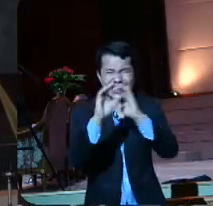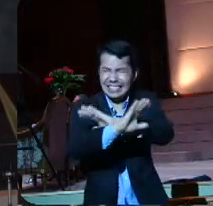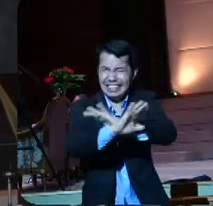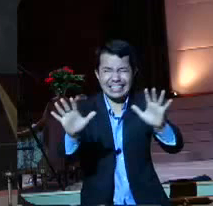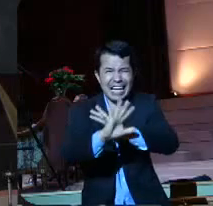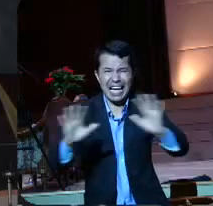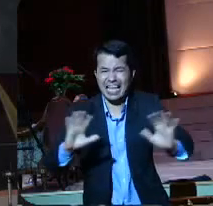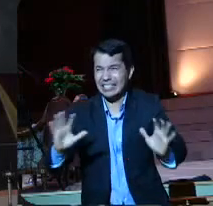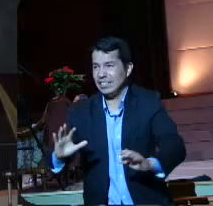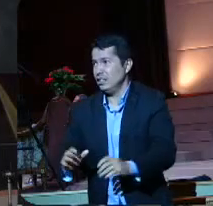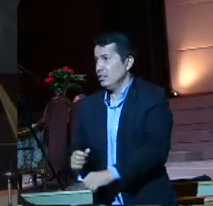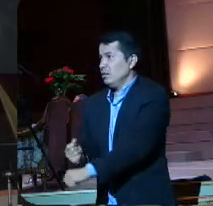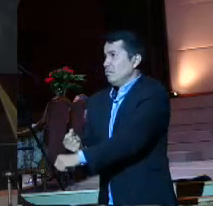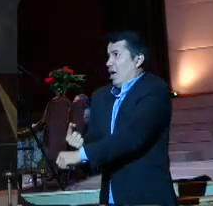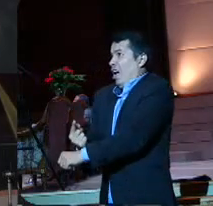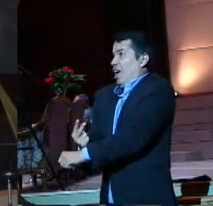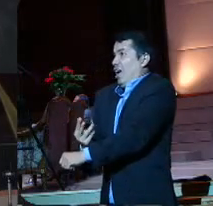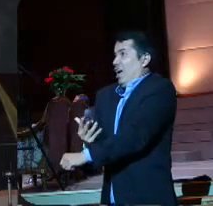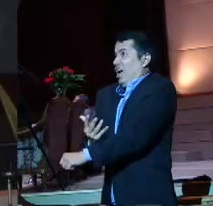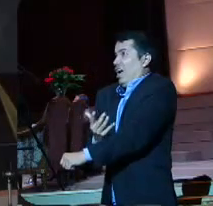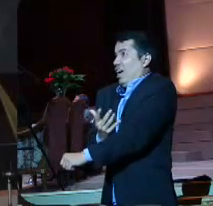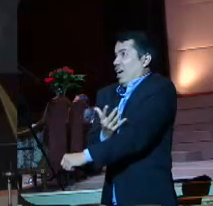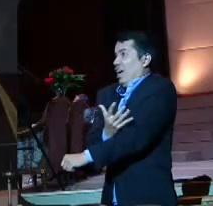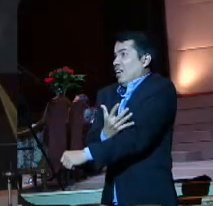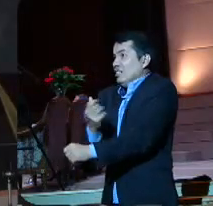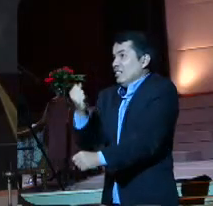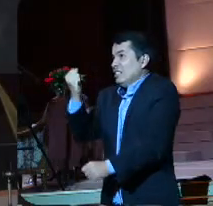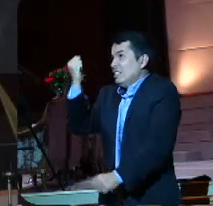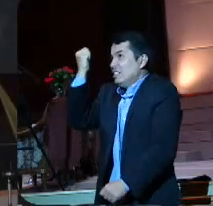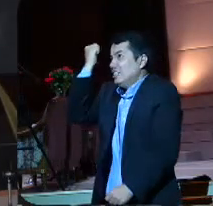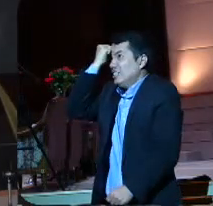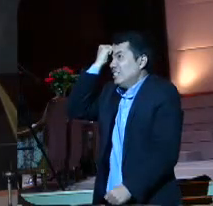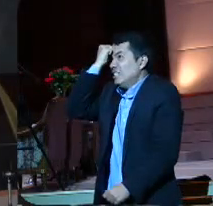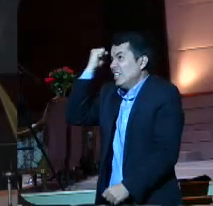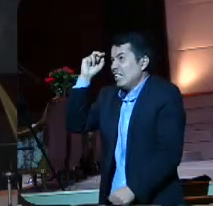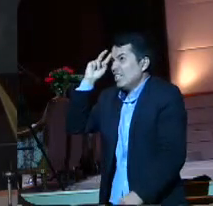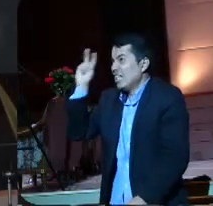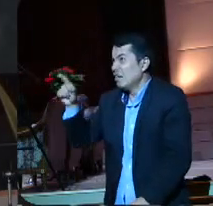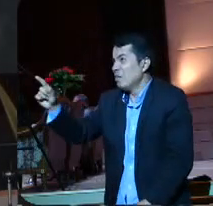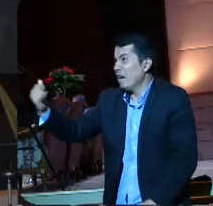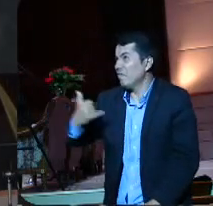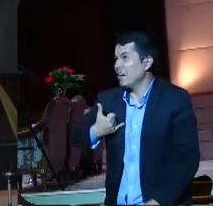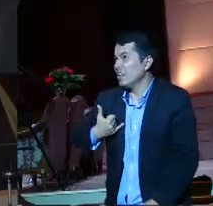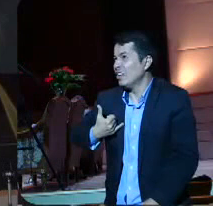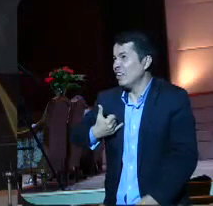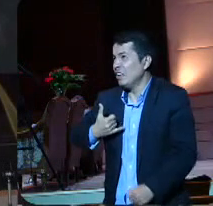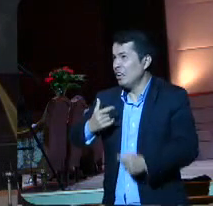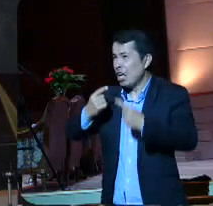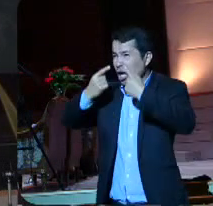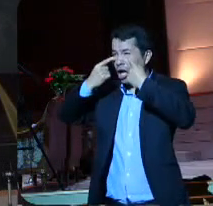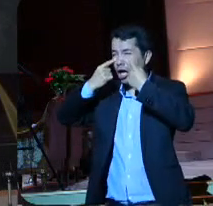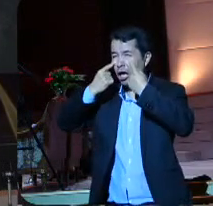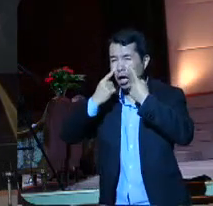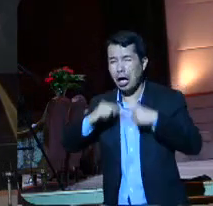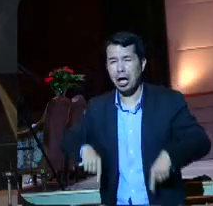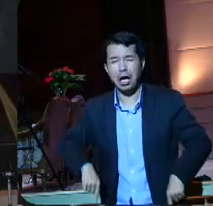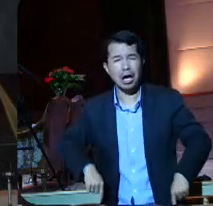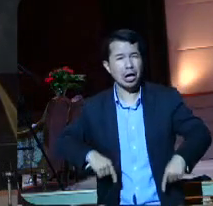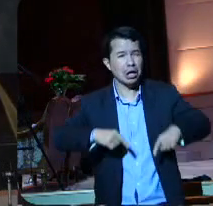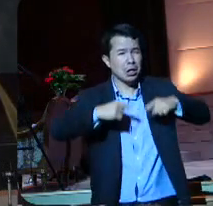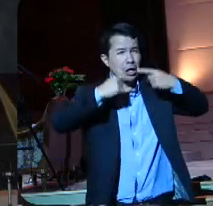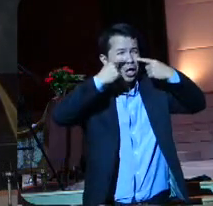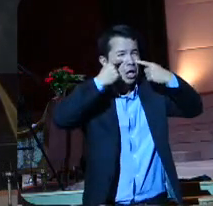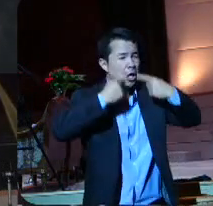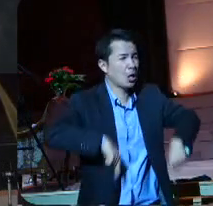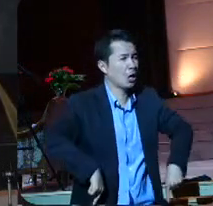ao arrependimento. E Pedro, ao olhar nos olhos de Jesus, a única coisa que conseguiu fazer